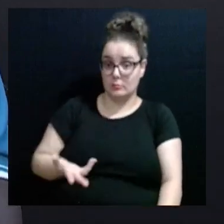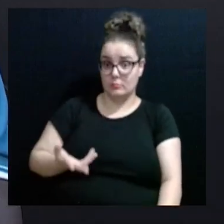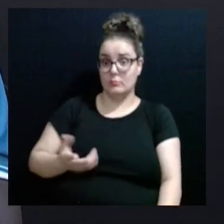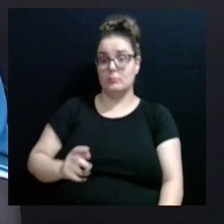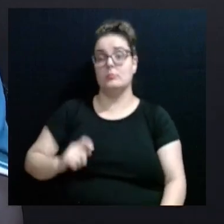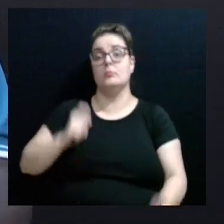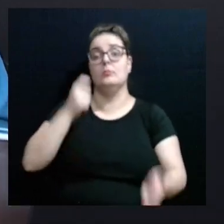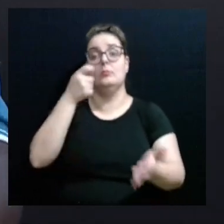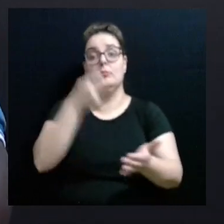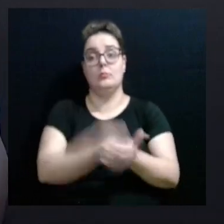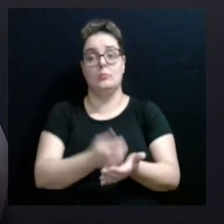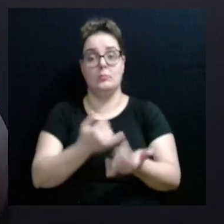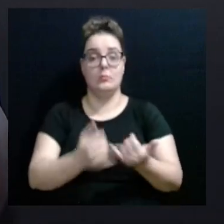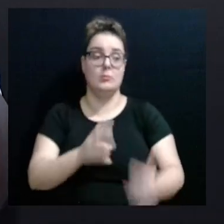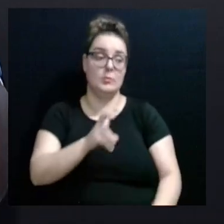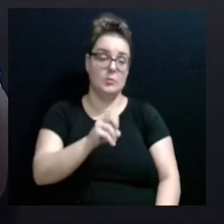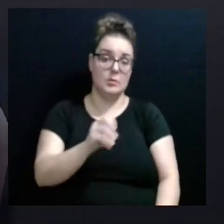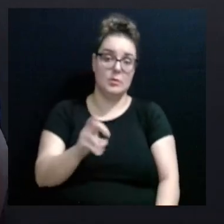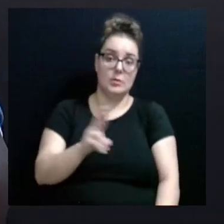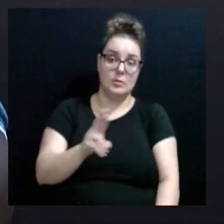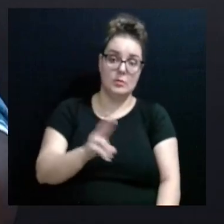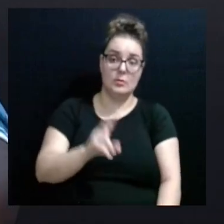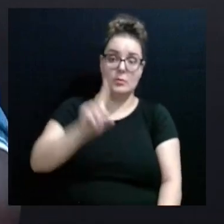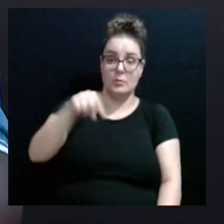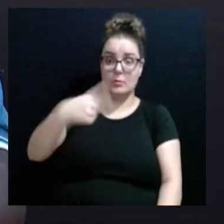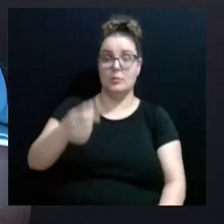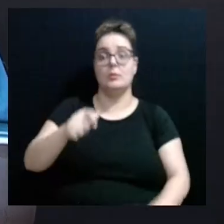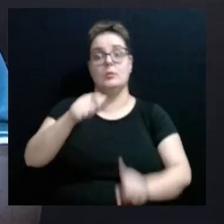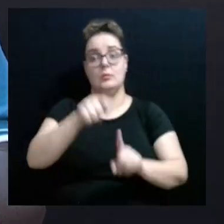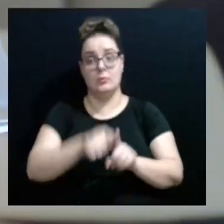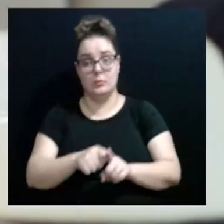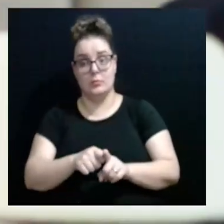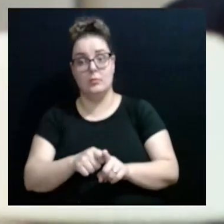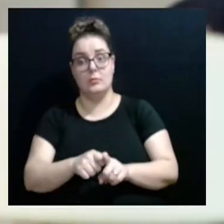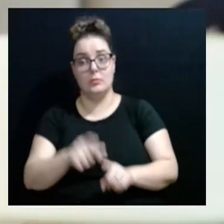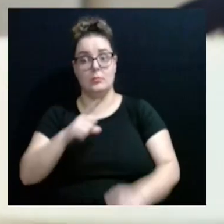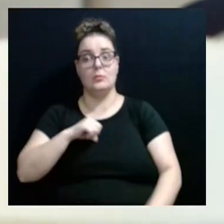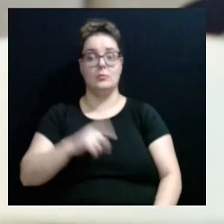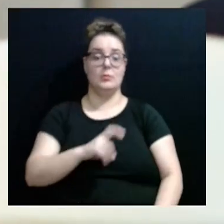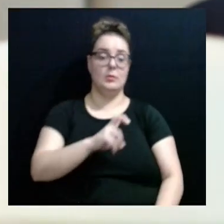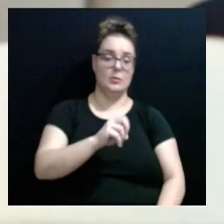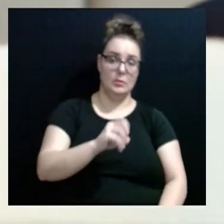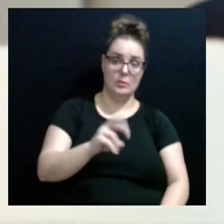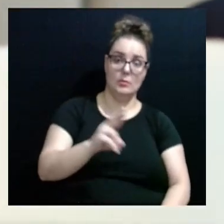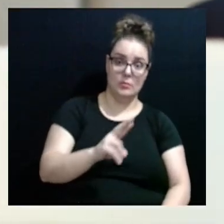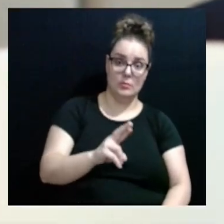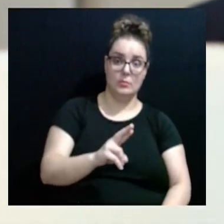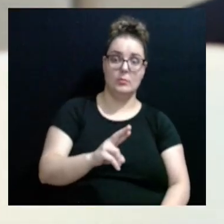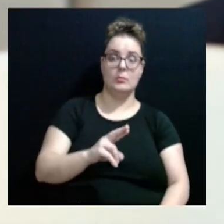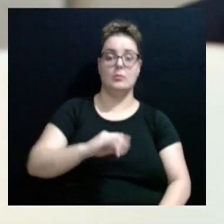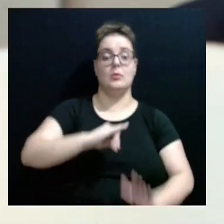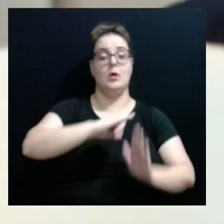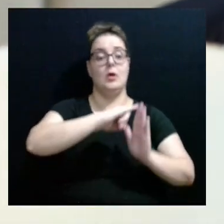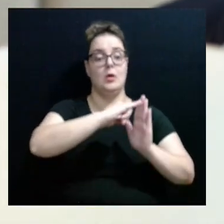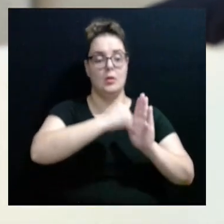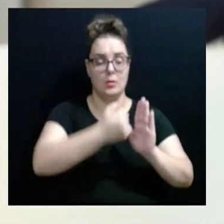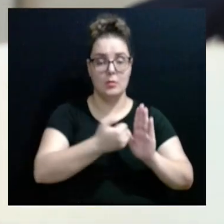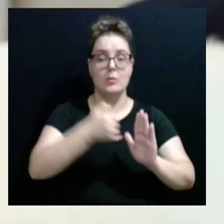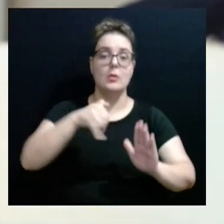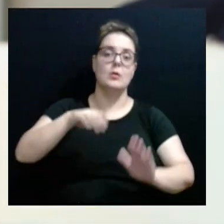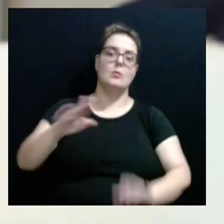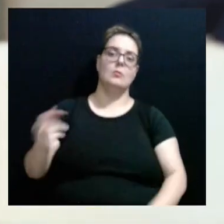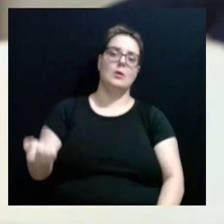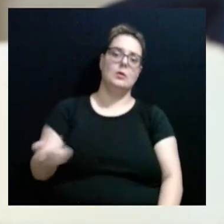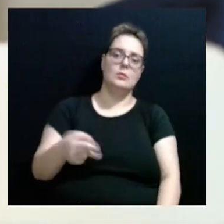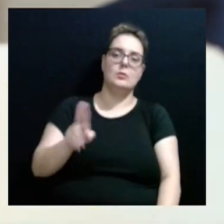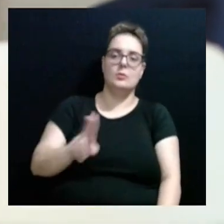de 500. No próximo mês vai vir os 500 com os juros e mais o que você utilizou. Vira